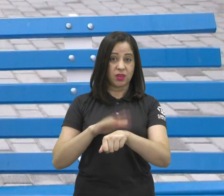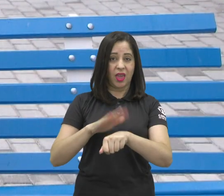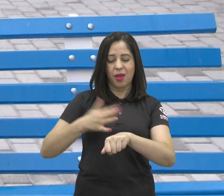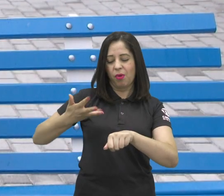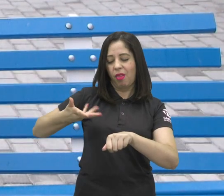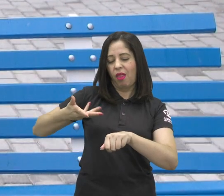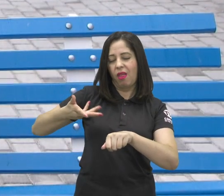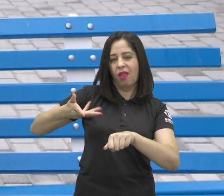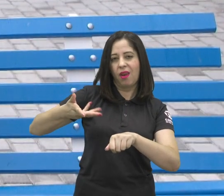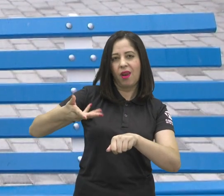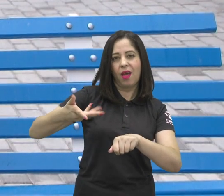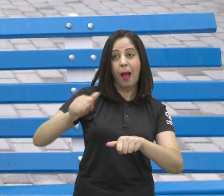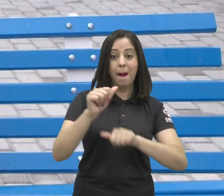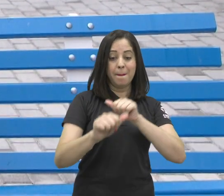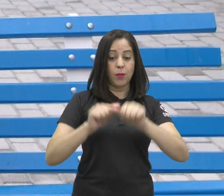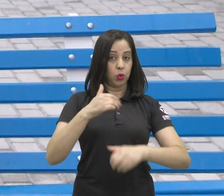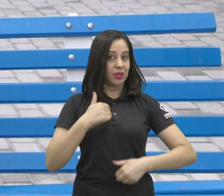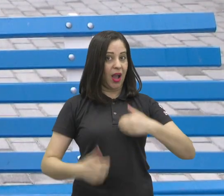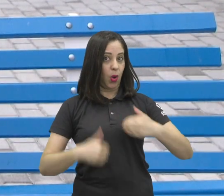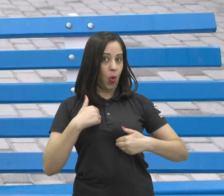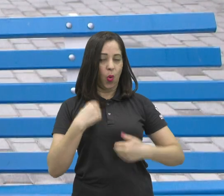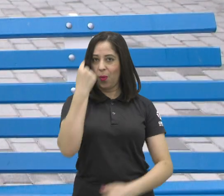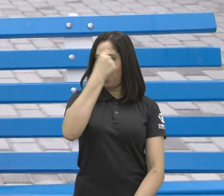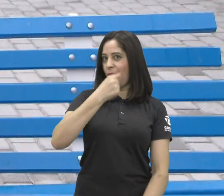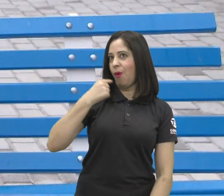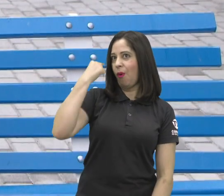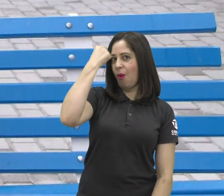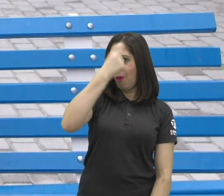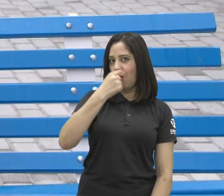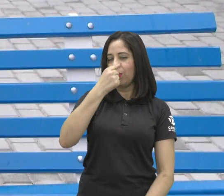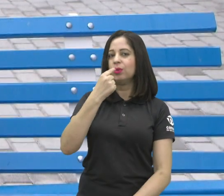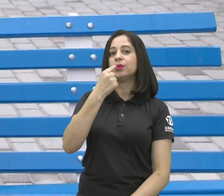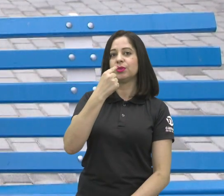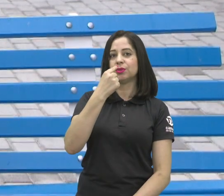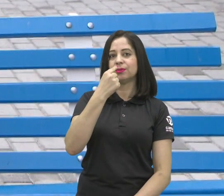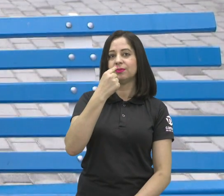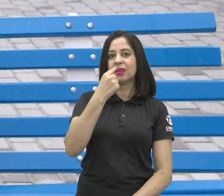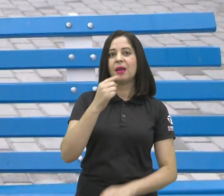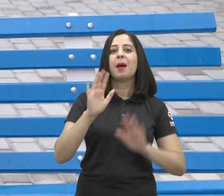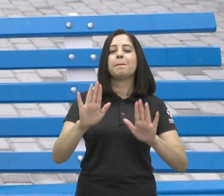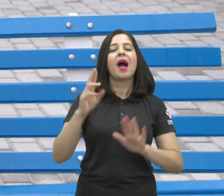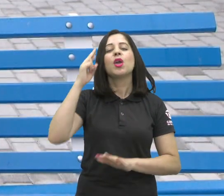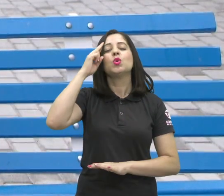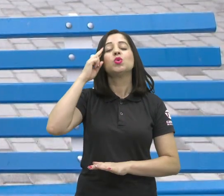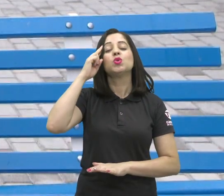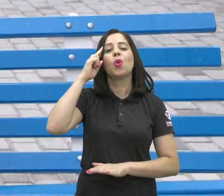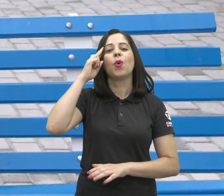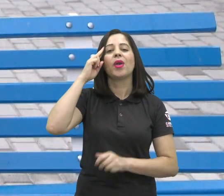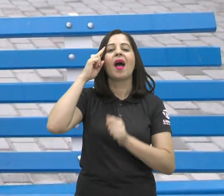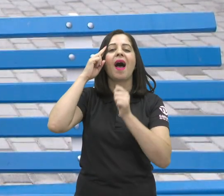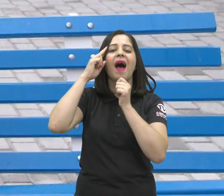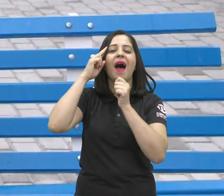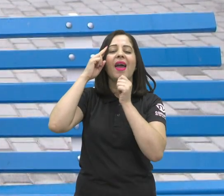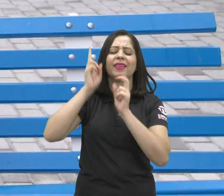O tempo pode mudar tantas coisas, nossos corpos, nossos rostos, os lugares onde a gente mora. Mas e